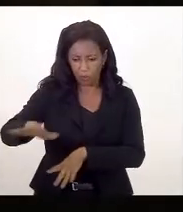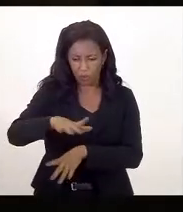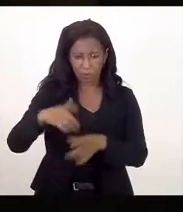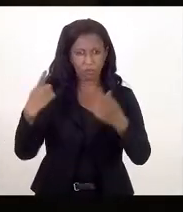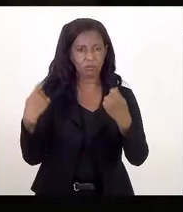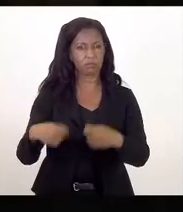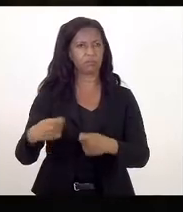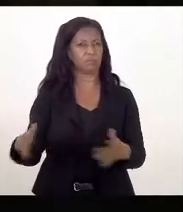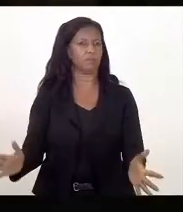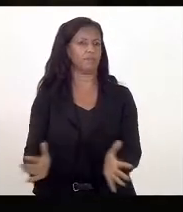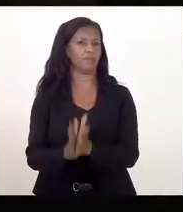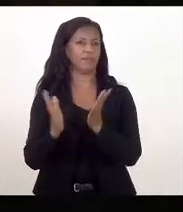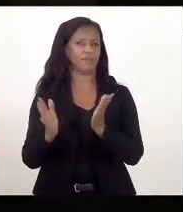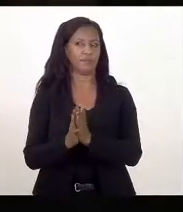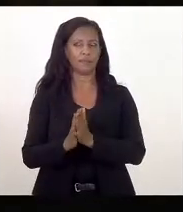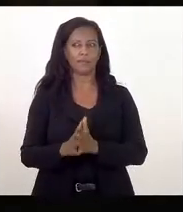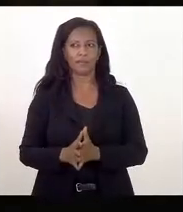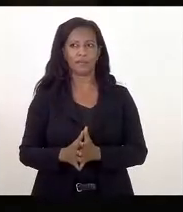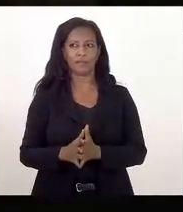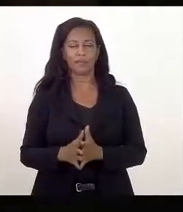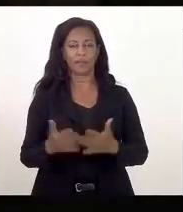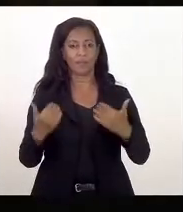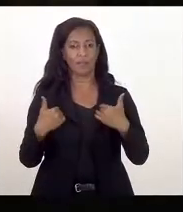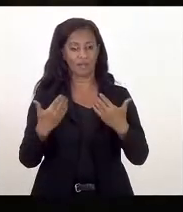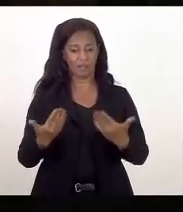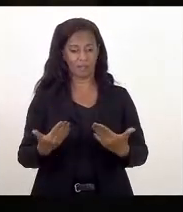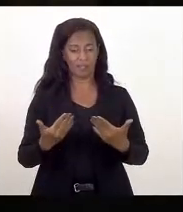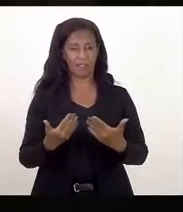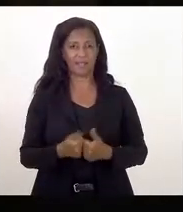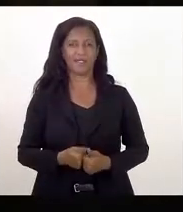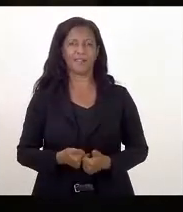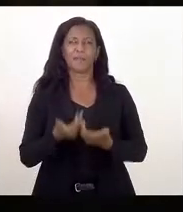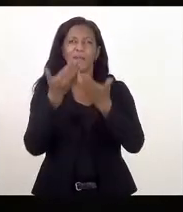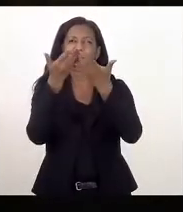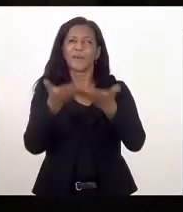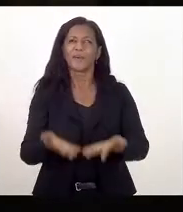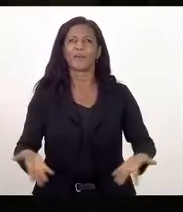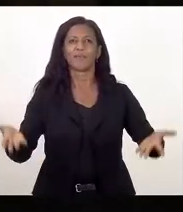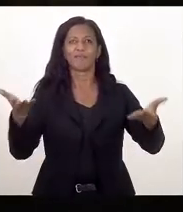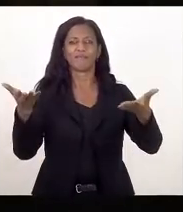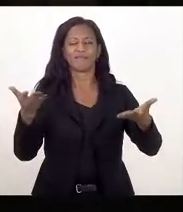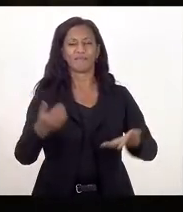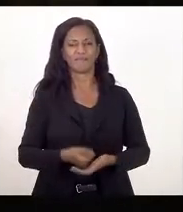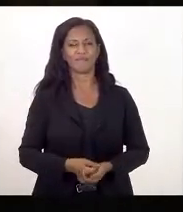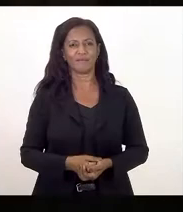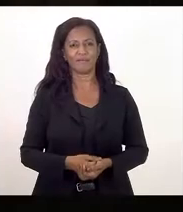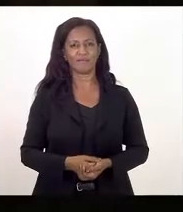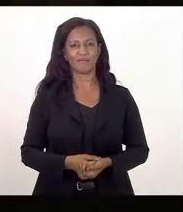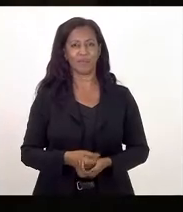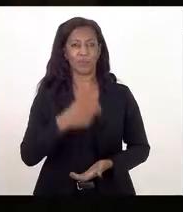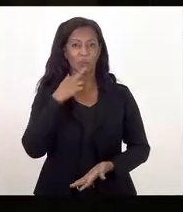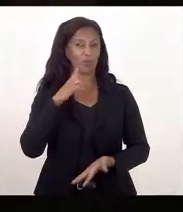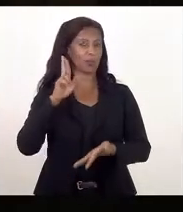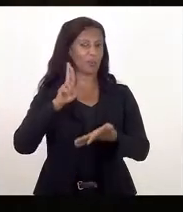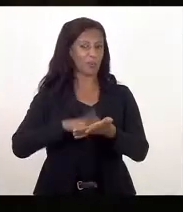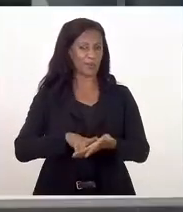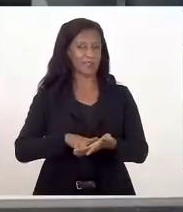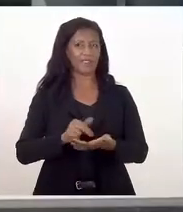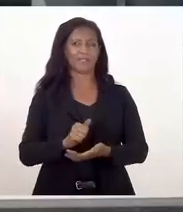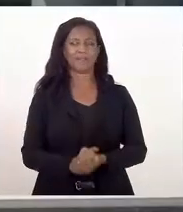Então, aqui eu trago as minhas homenagens no reconhecimento